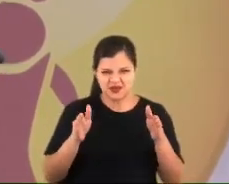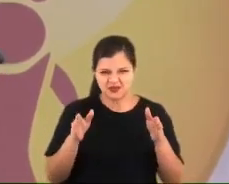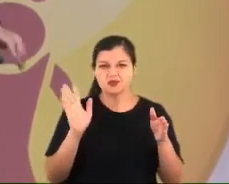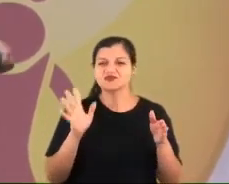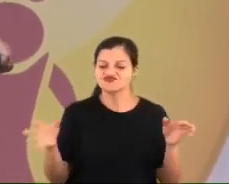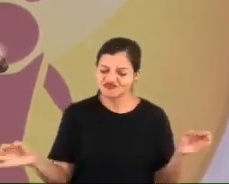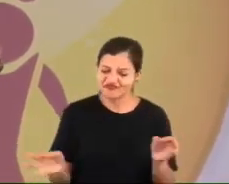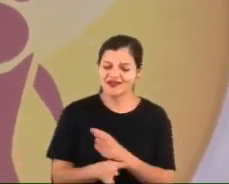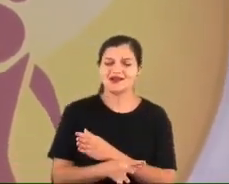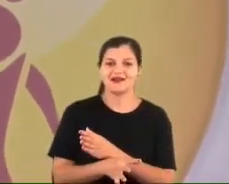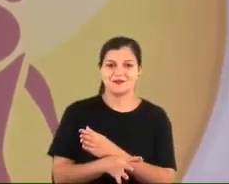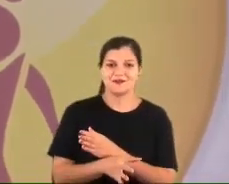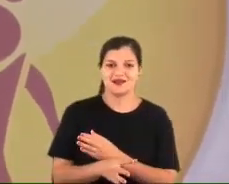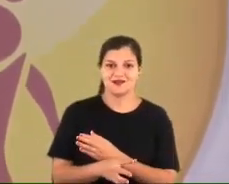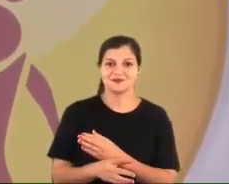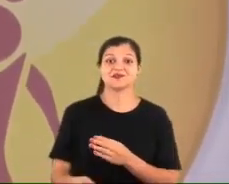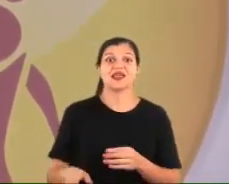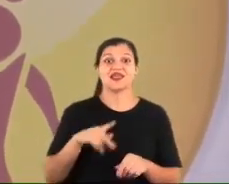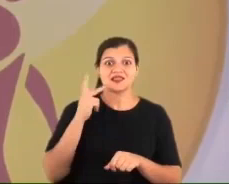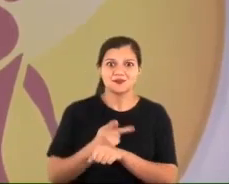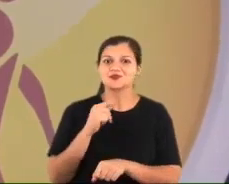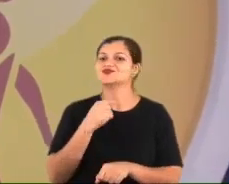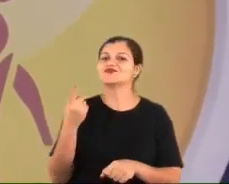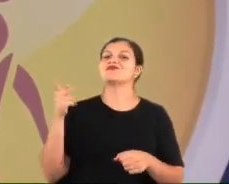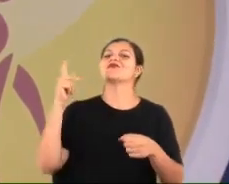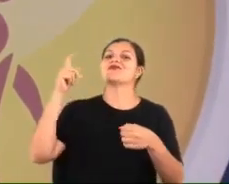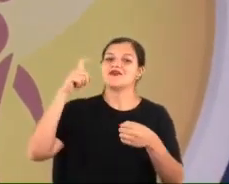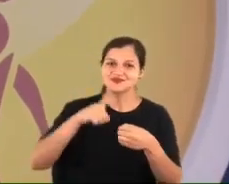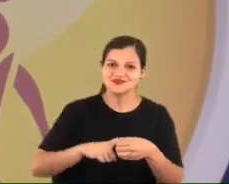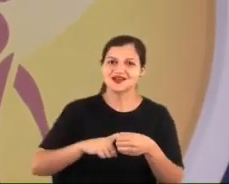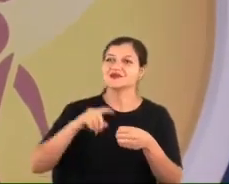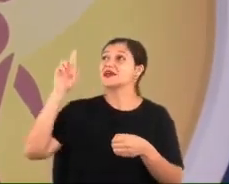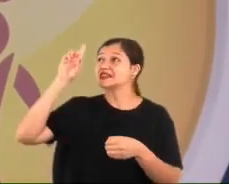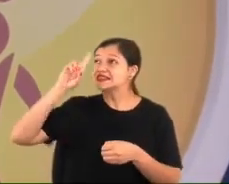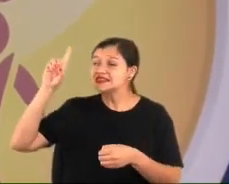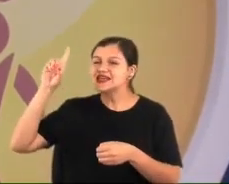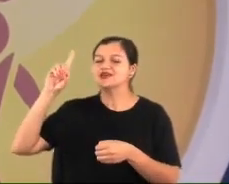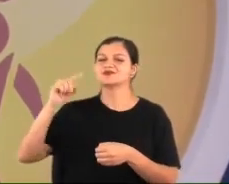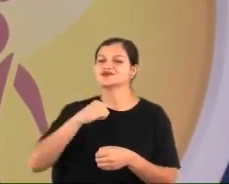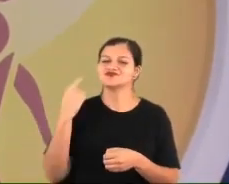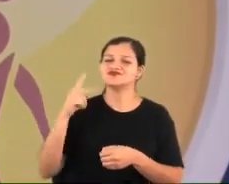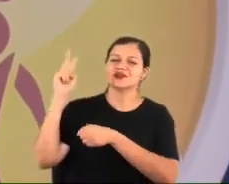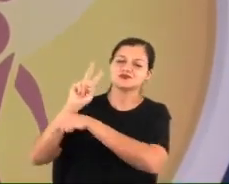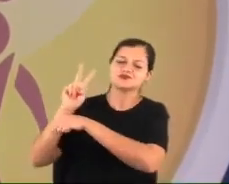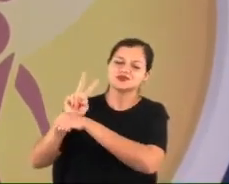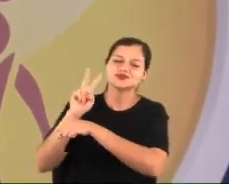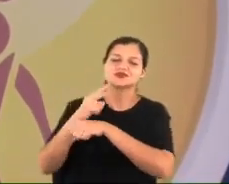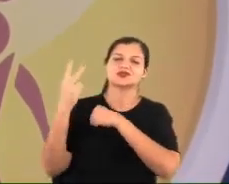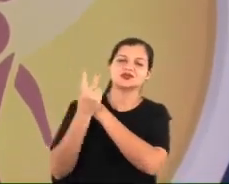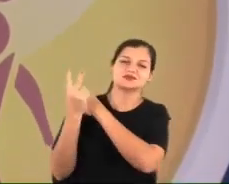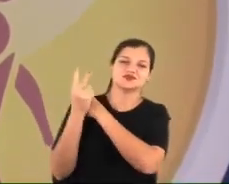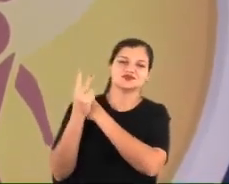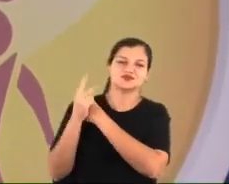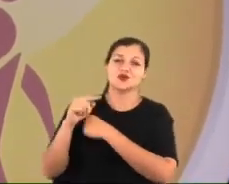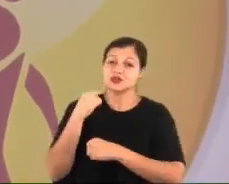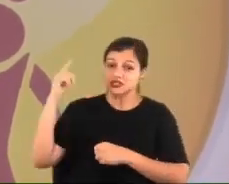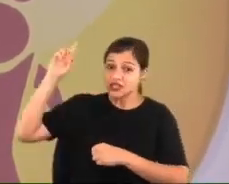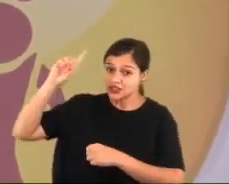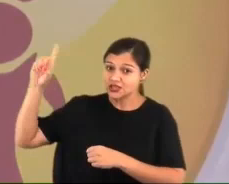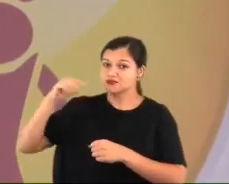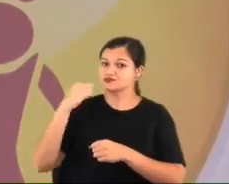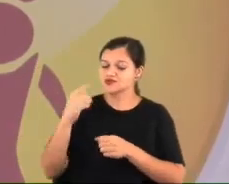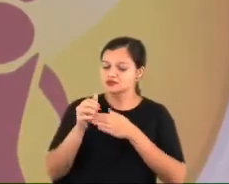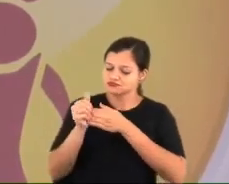mas um pasto guiado por Deus. Ele está nos guiando para as águas tranquilas. Nunca se esqueça que